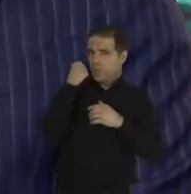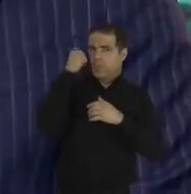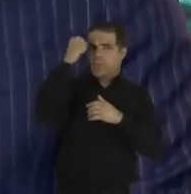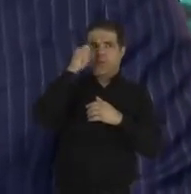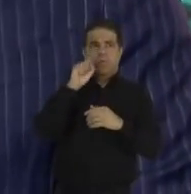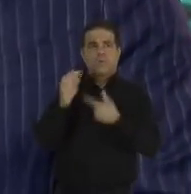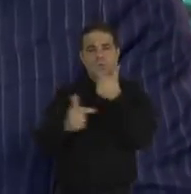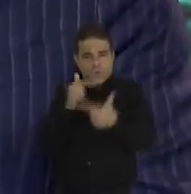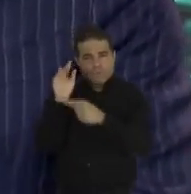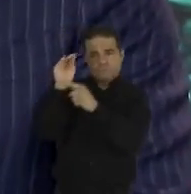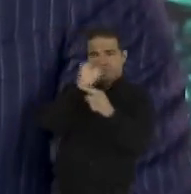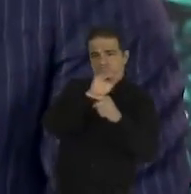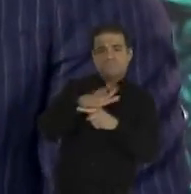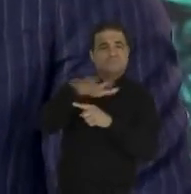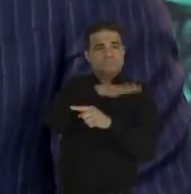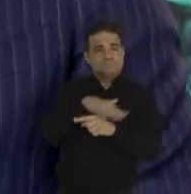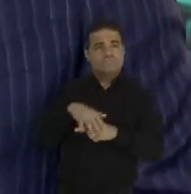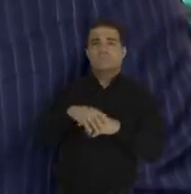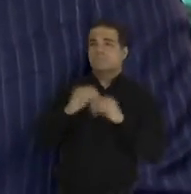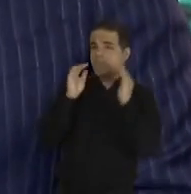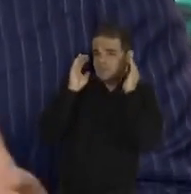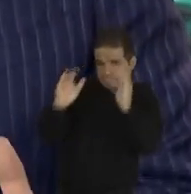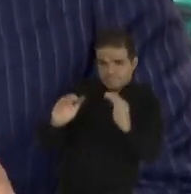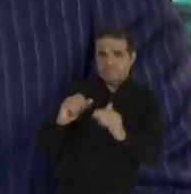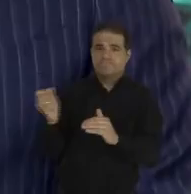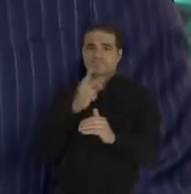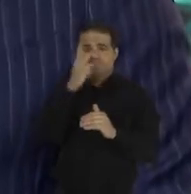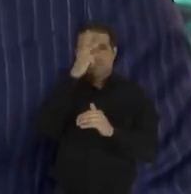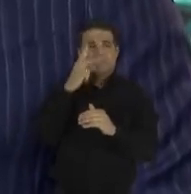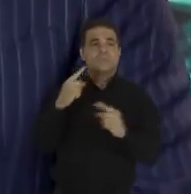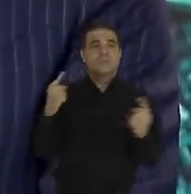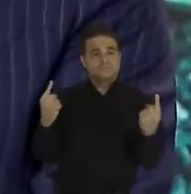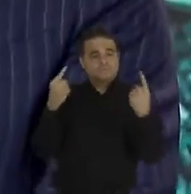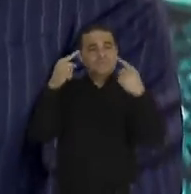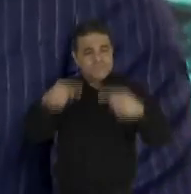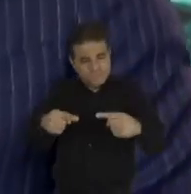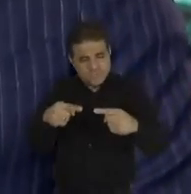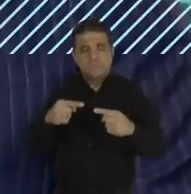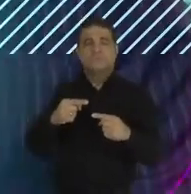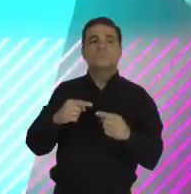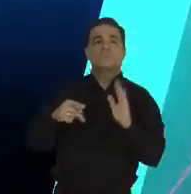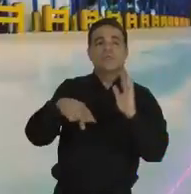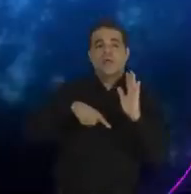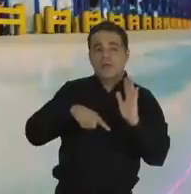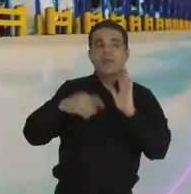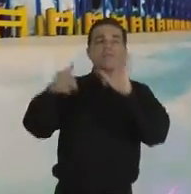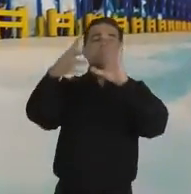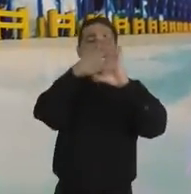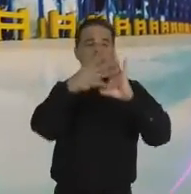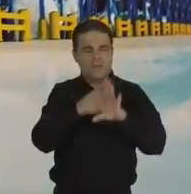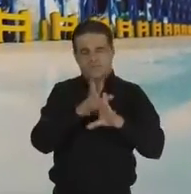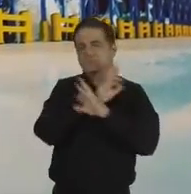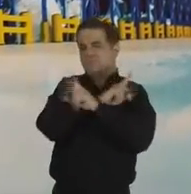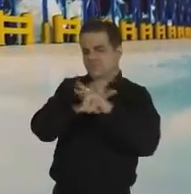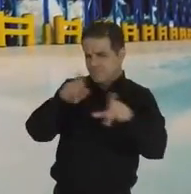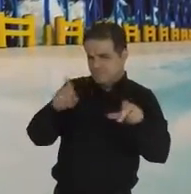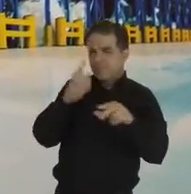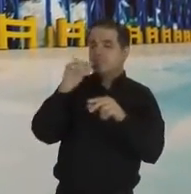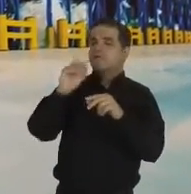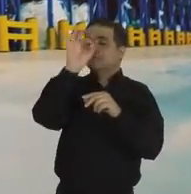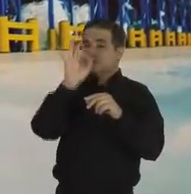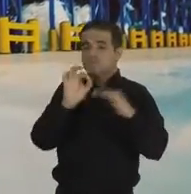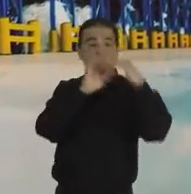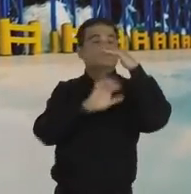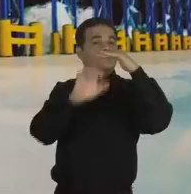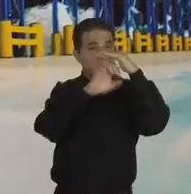Paulo das ambientais hiper valorizar versus competidores que tem pau das diferentes 10 por cento